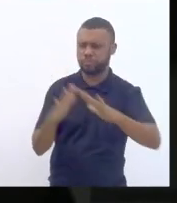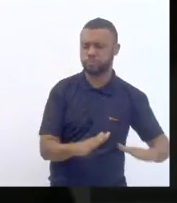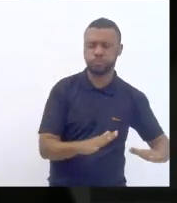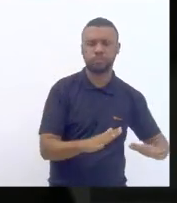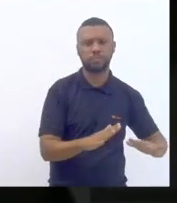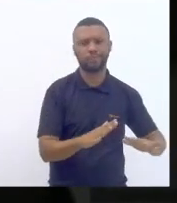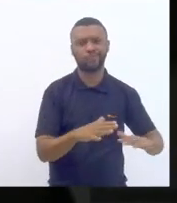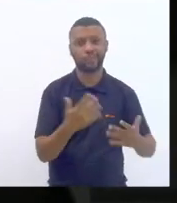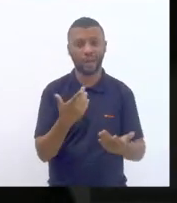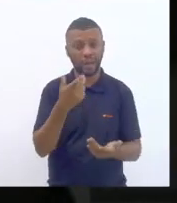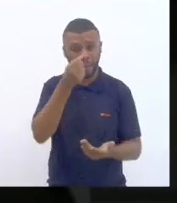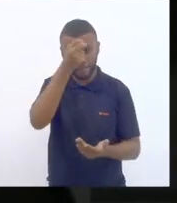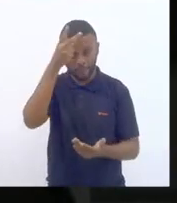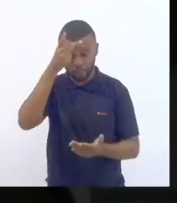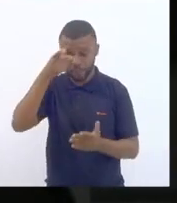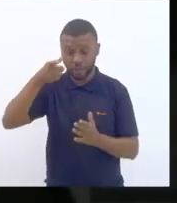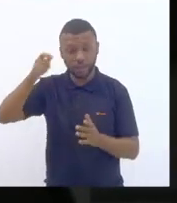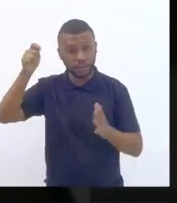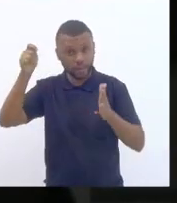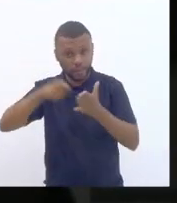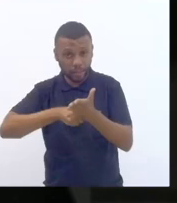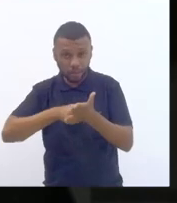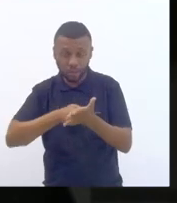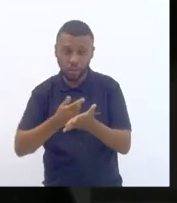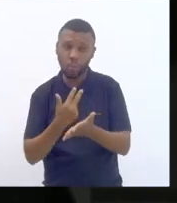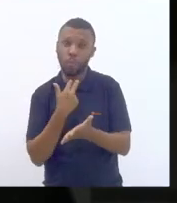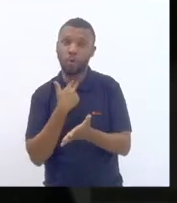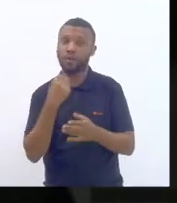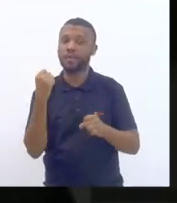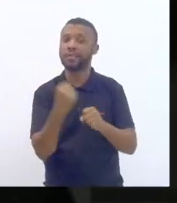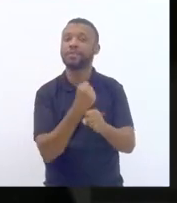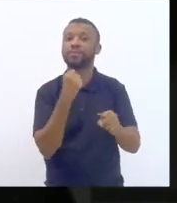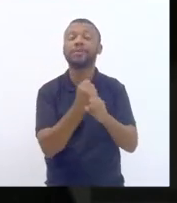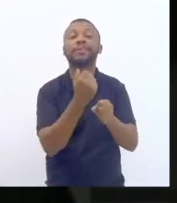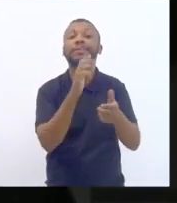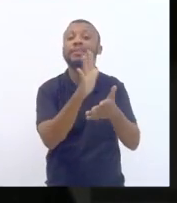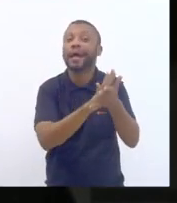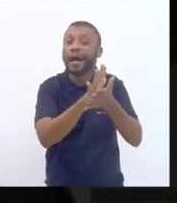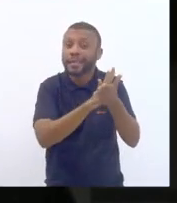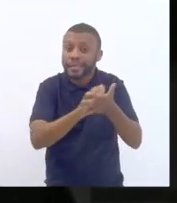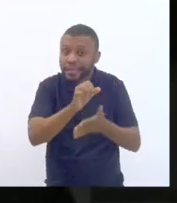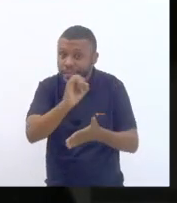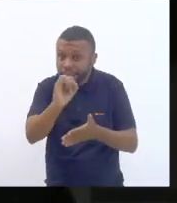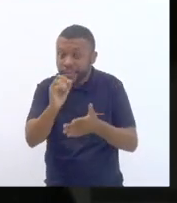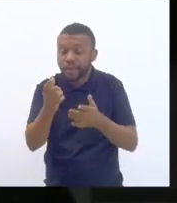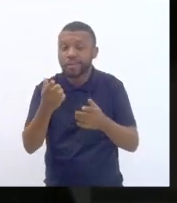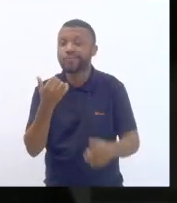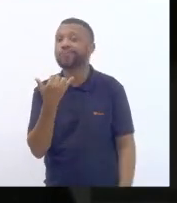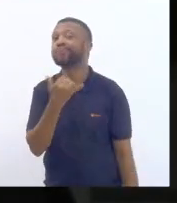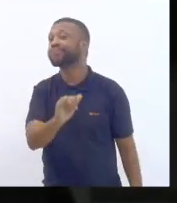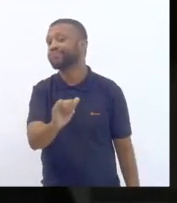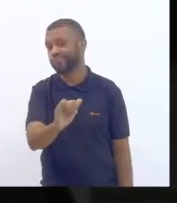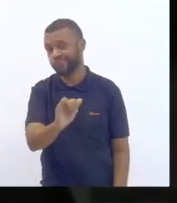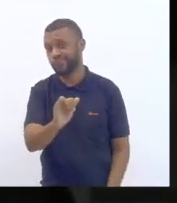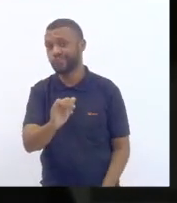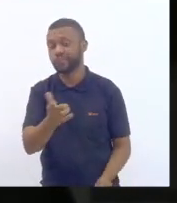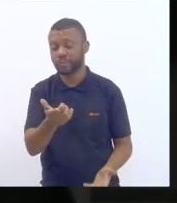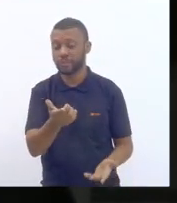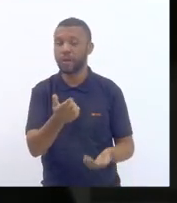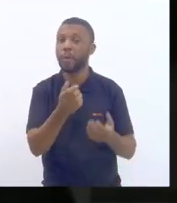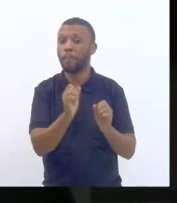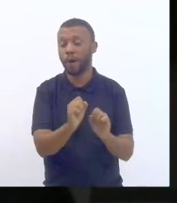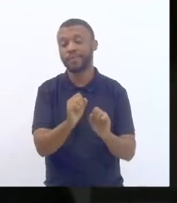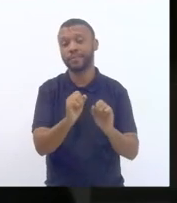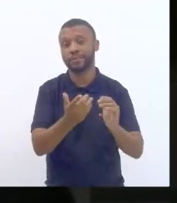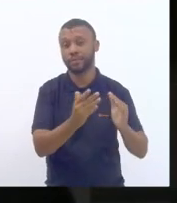nada lá pode ser de ficar porque Quem é de ficar ou vai perder eu vou pode perder e